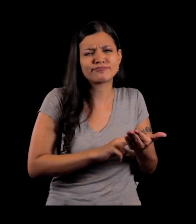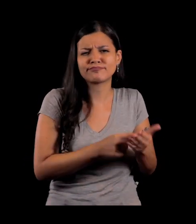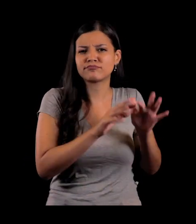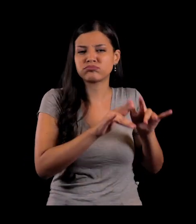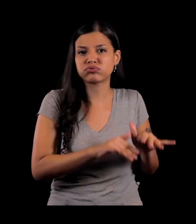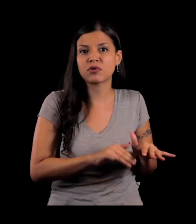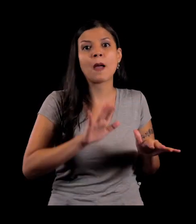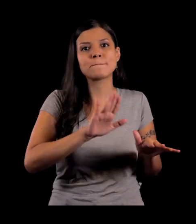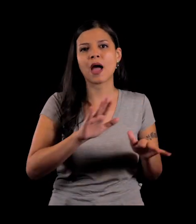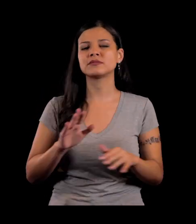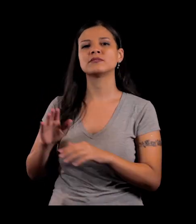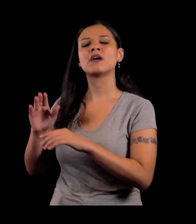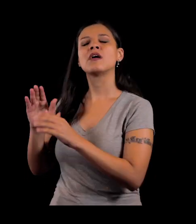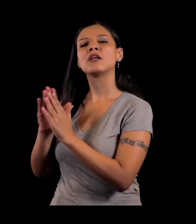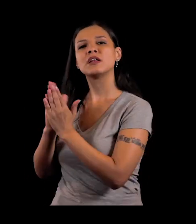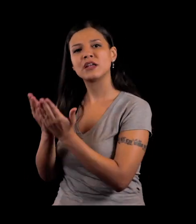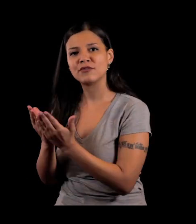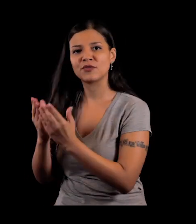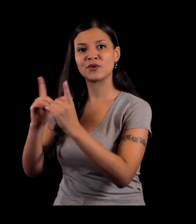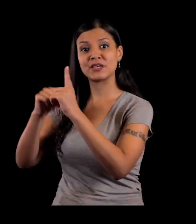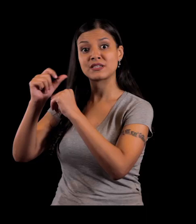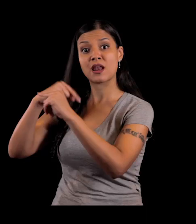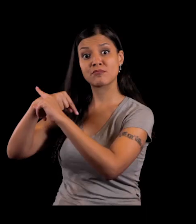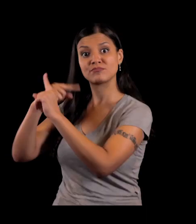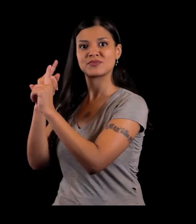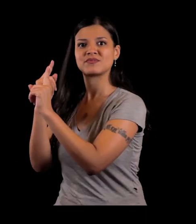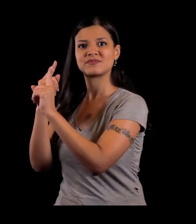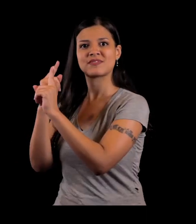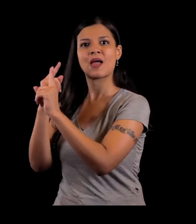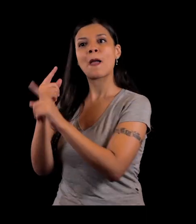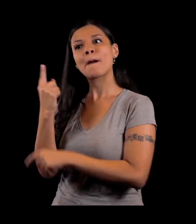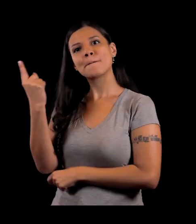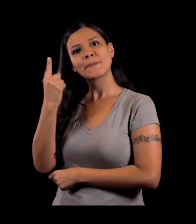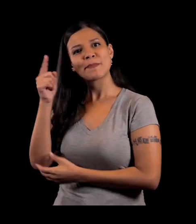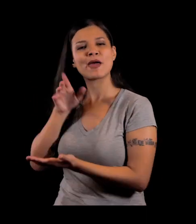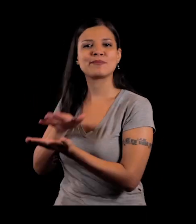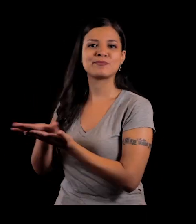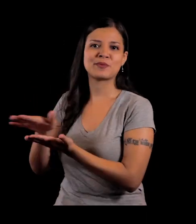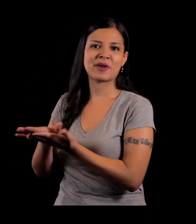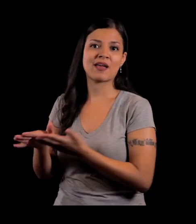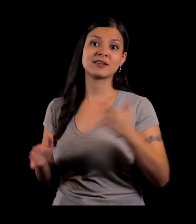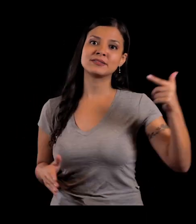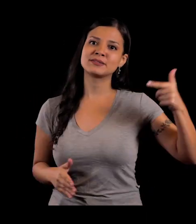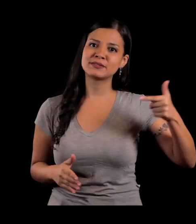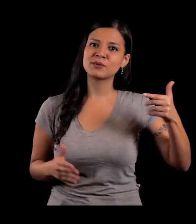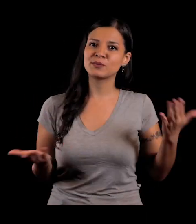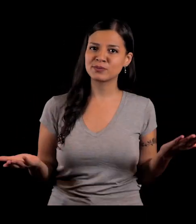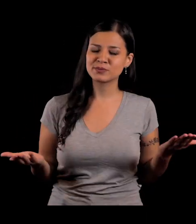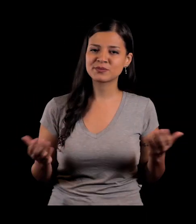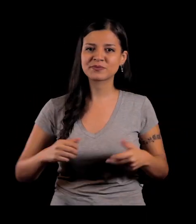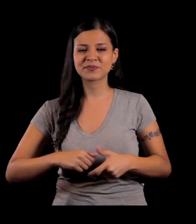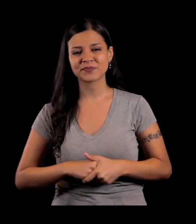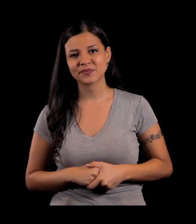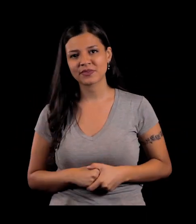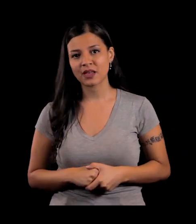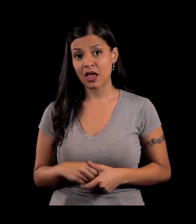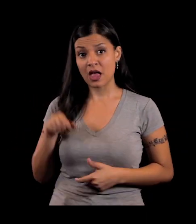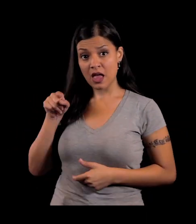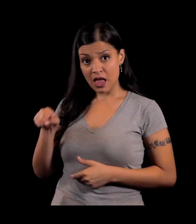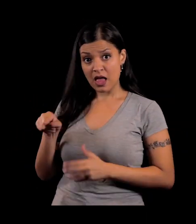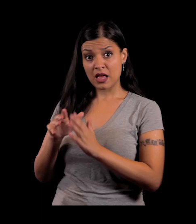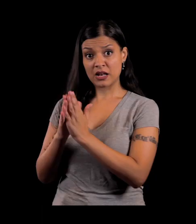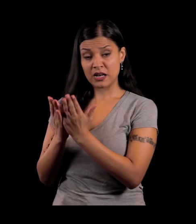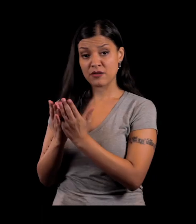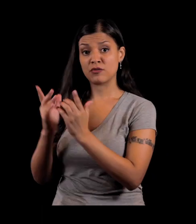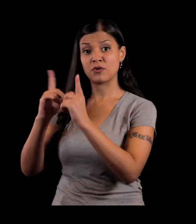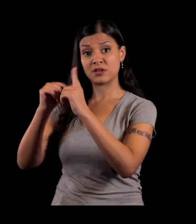a Hora da Estrela que se publicou antes de Felicidade Clandestina. A Hora da Estrela